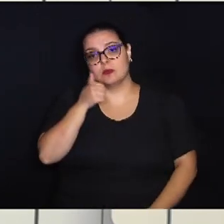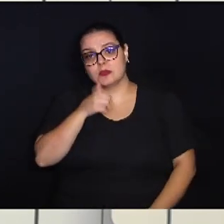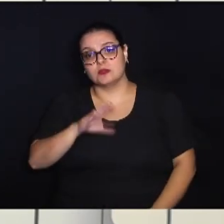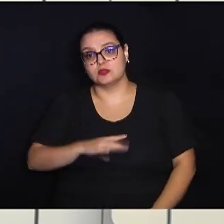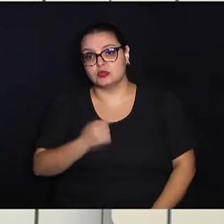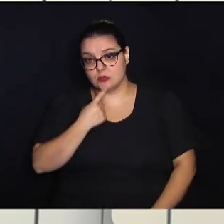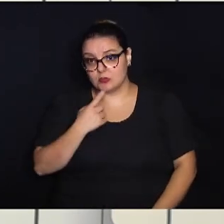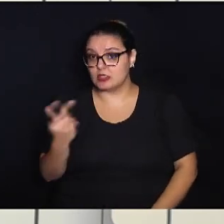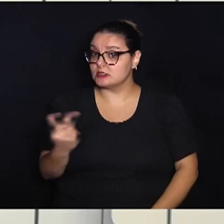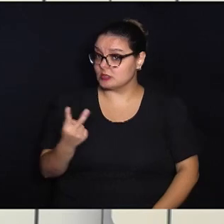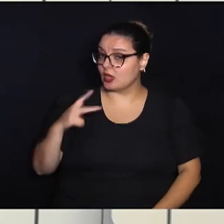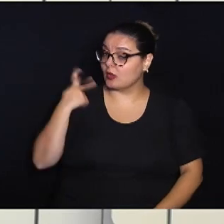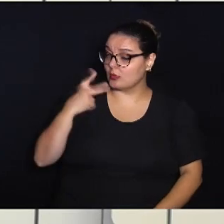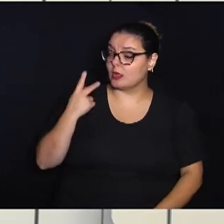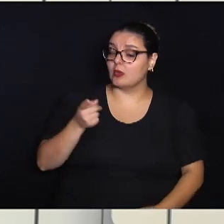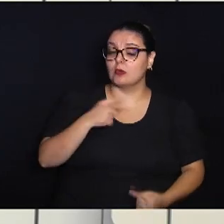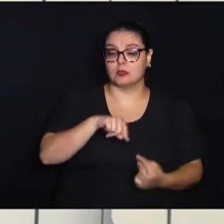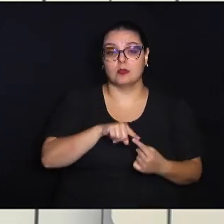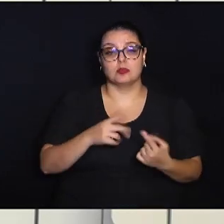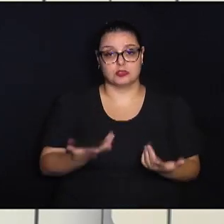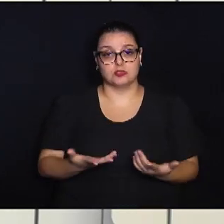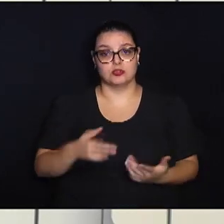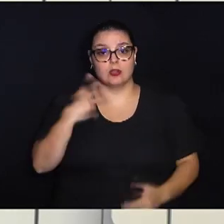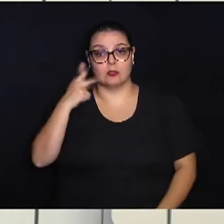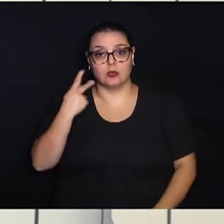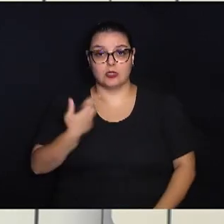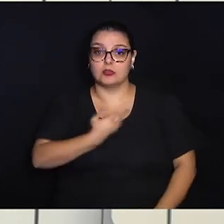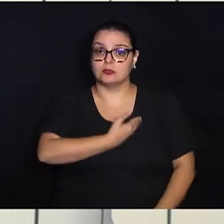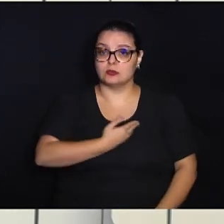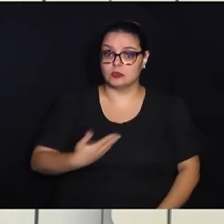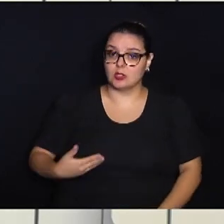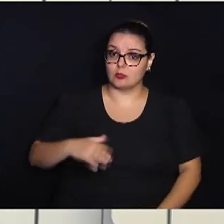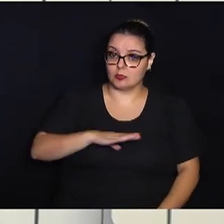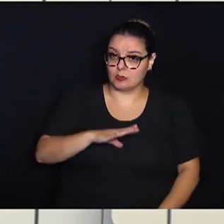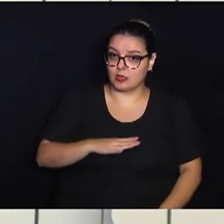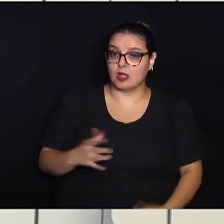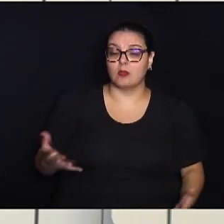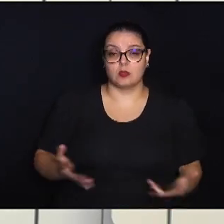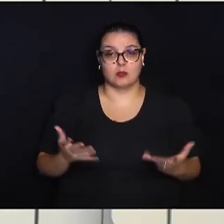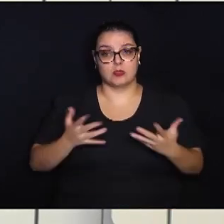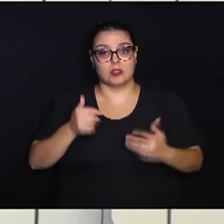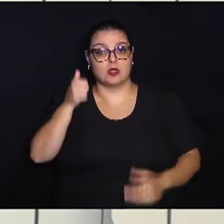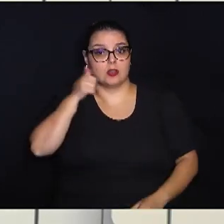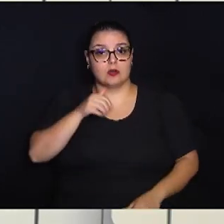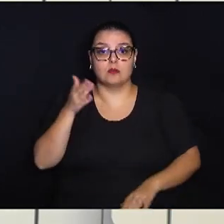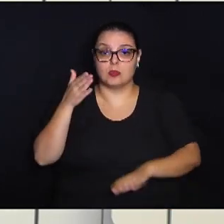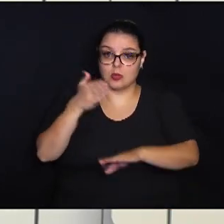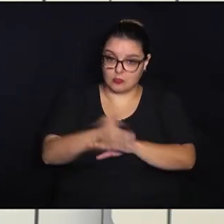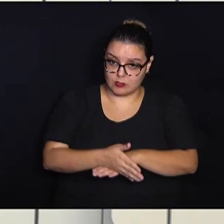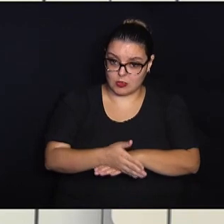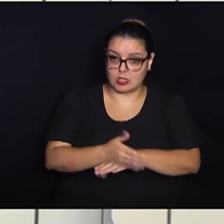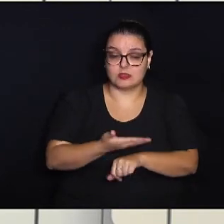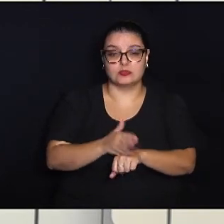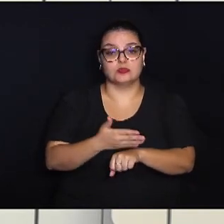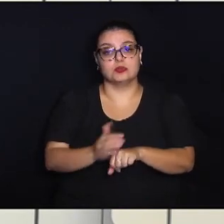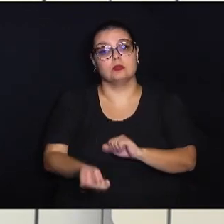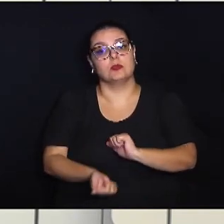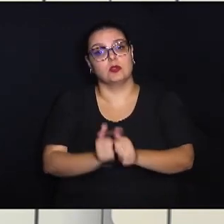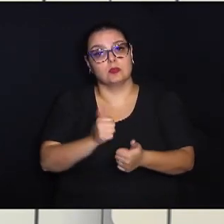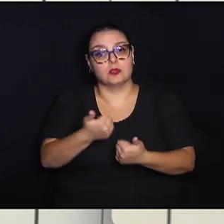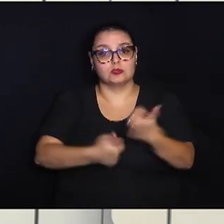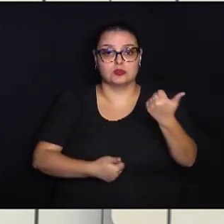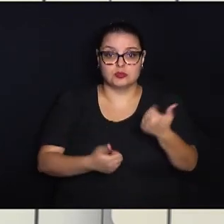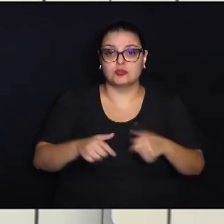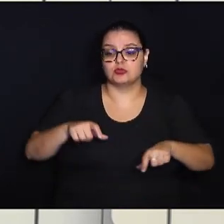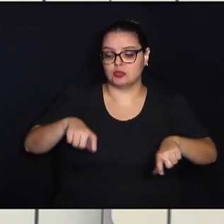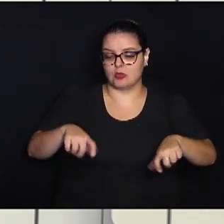Segundo o vereador, o objetivo da política municipal é promover a participação de mulheres na prática de futebol de campo,